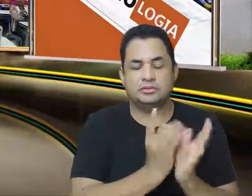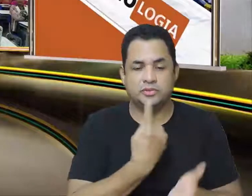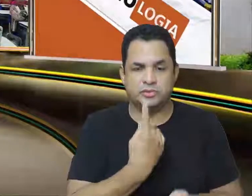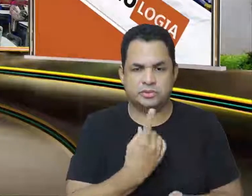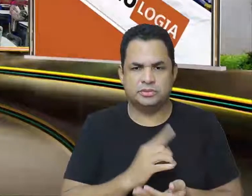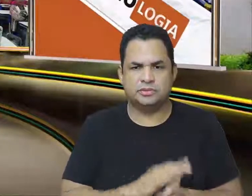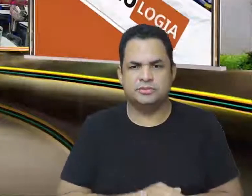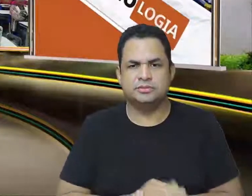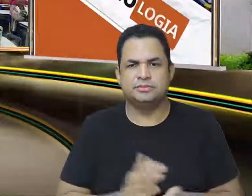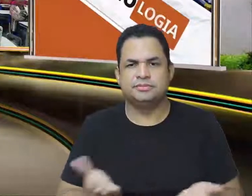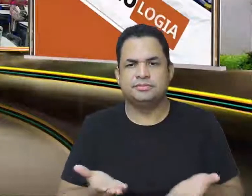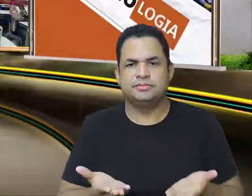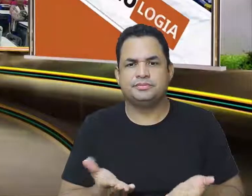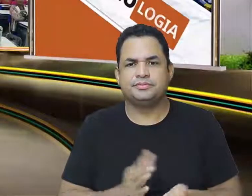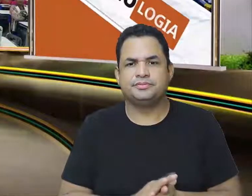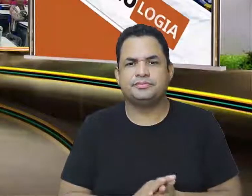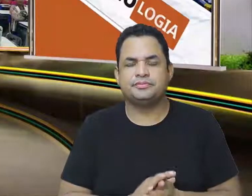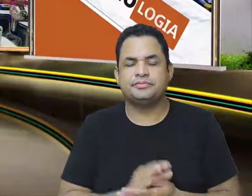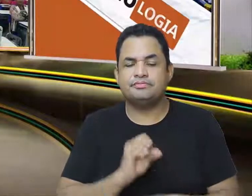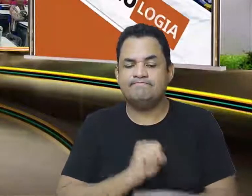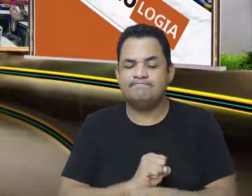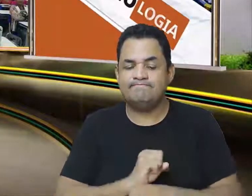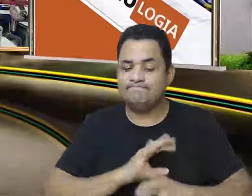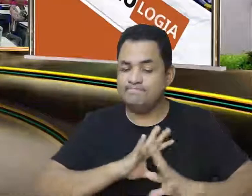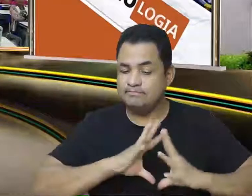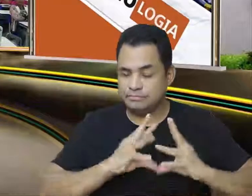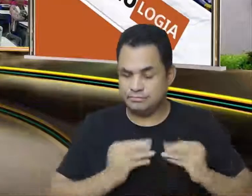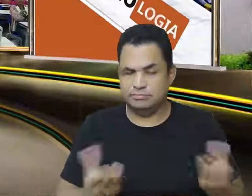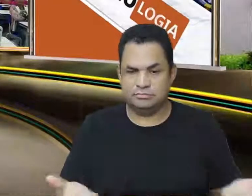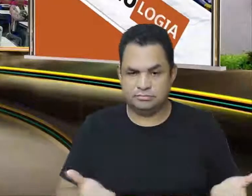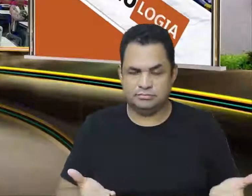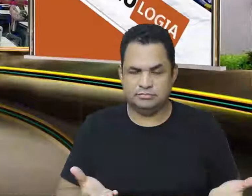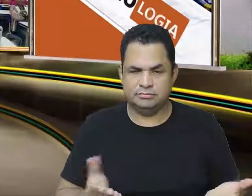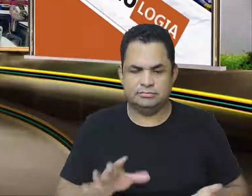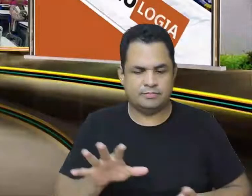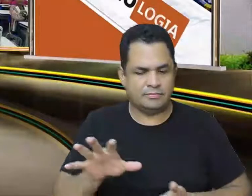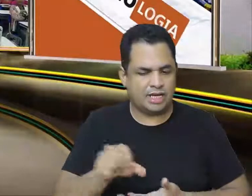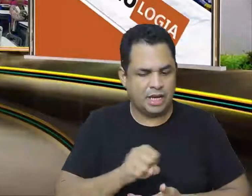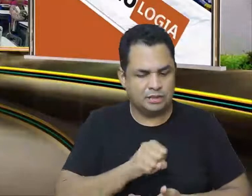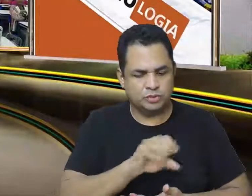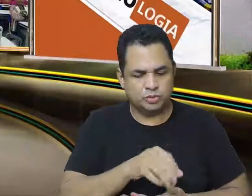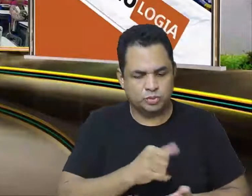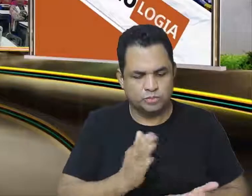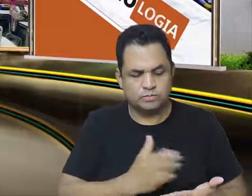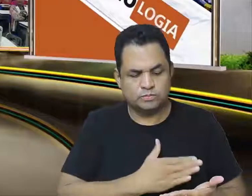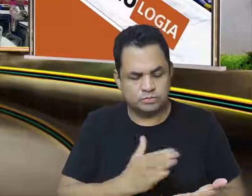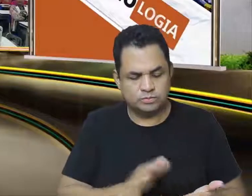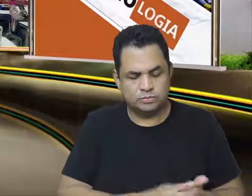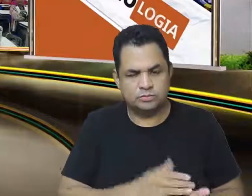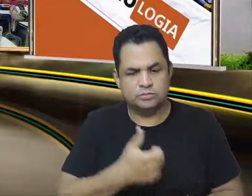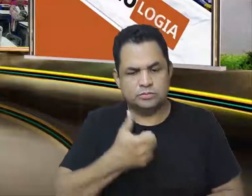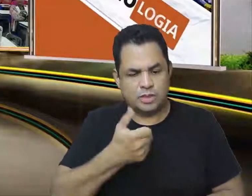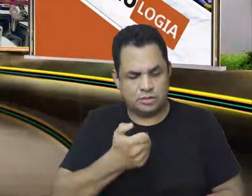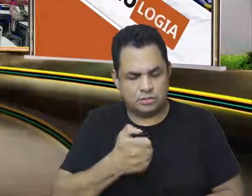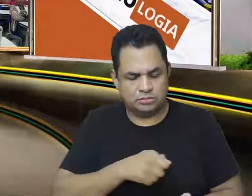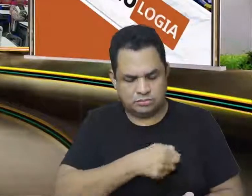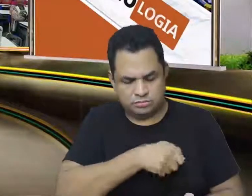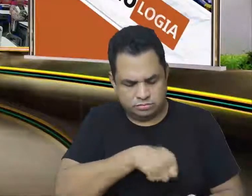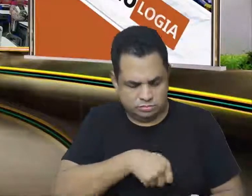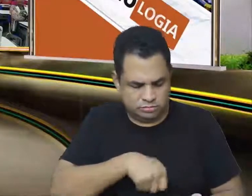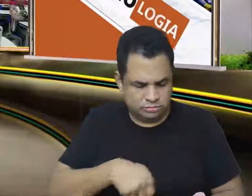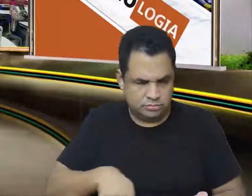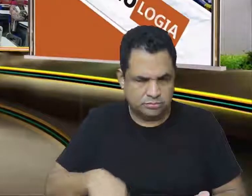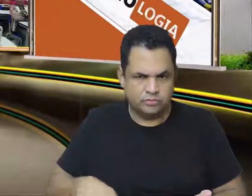E aí, agora a gente vai parar tudo. Você aí vai pegar todo o seu material, suas canetas, para